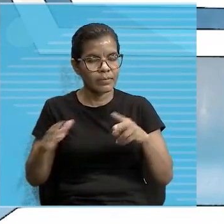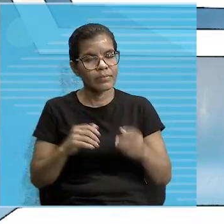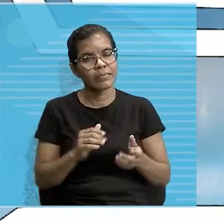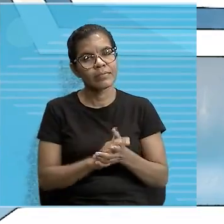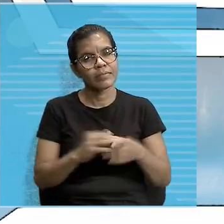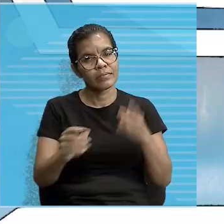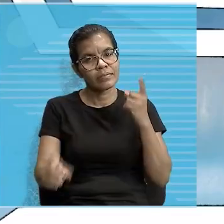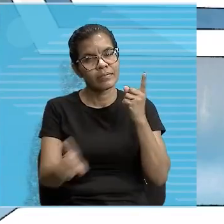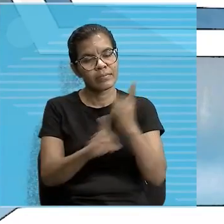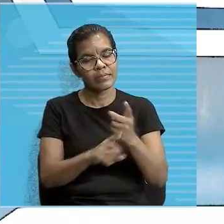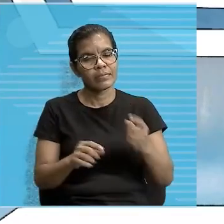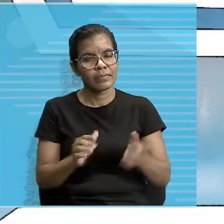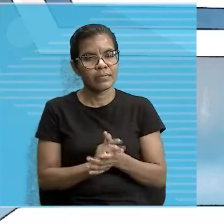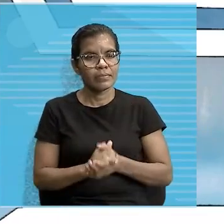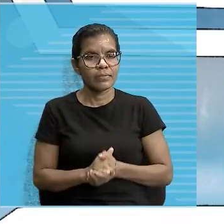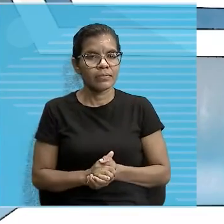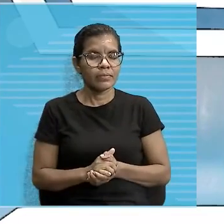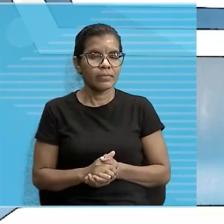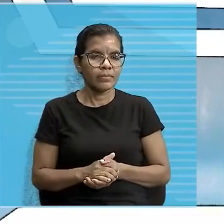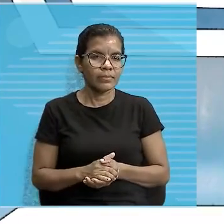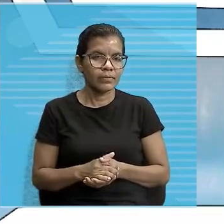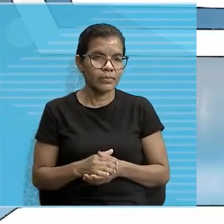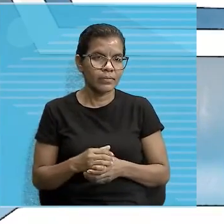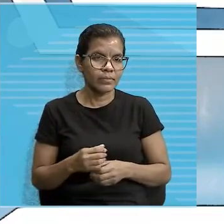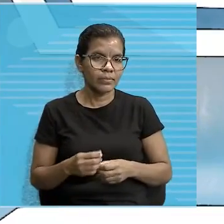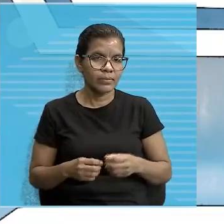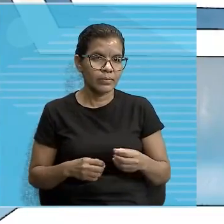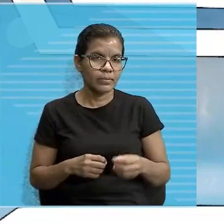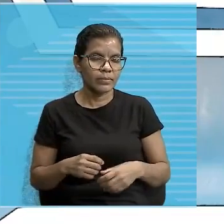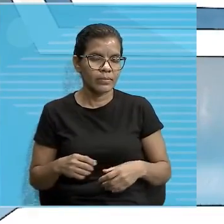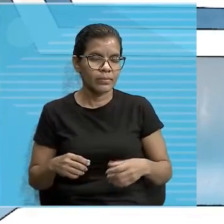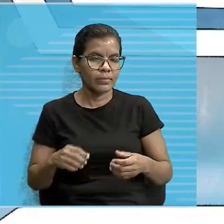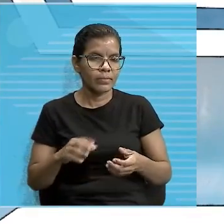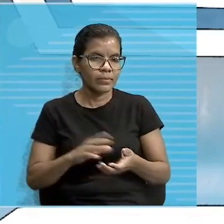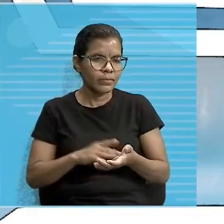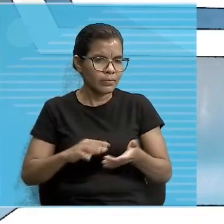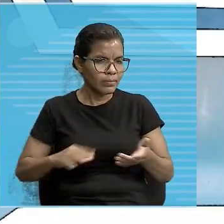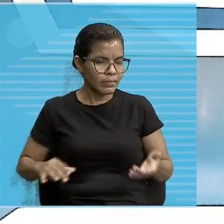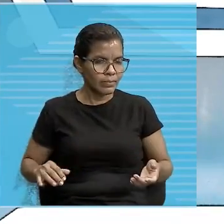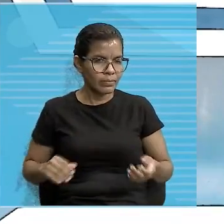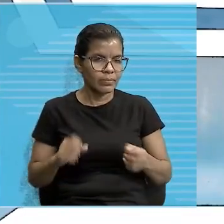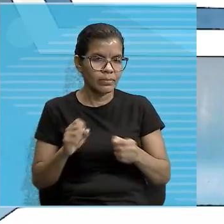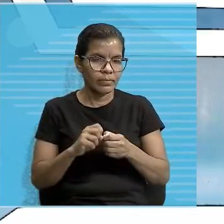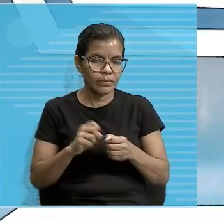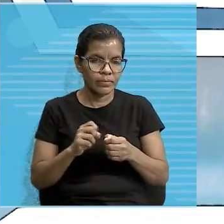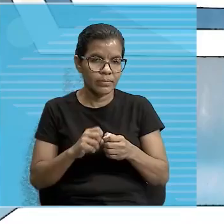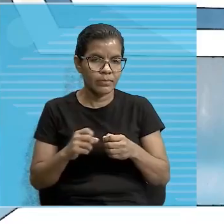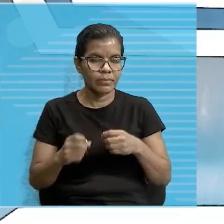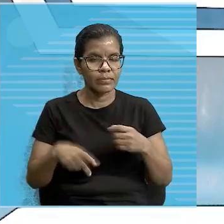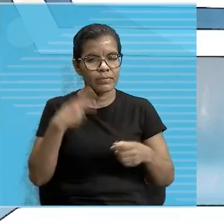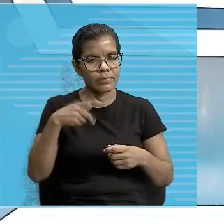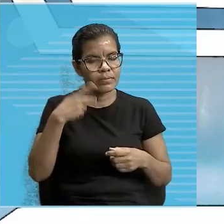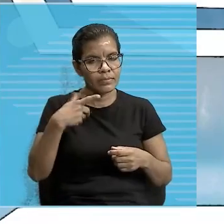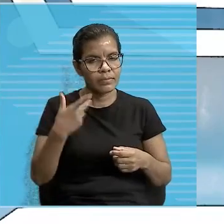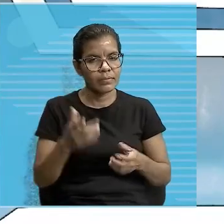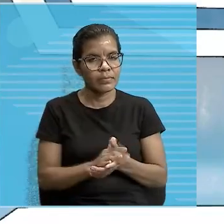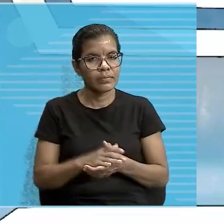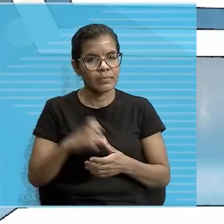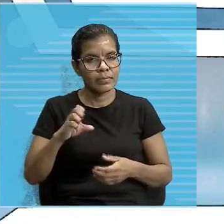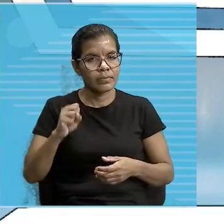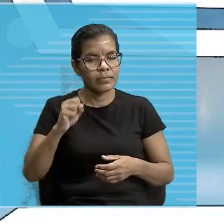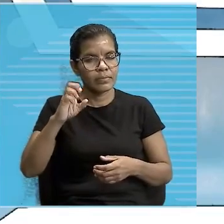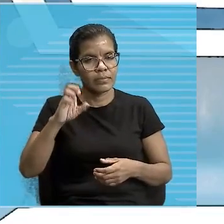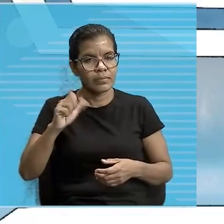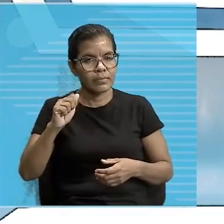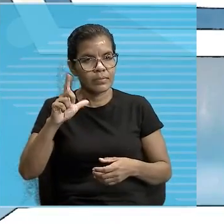presencialmente, a gente se encontra na aula ao vivo, para resolver várias questões, comentar um pouco mais sobre a escala